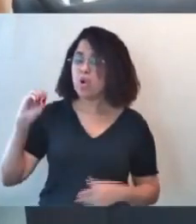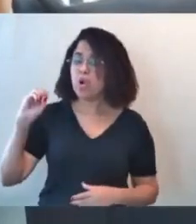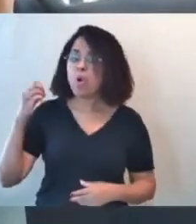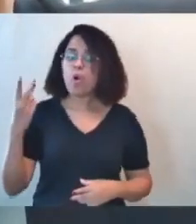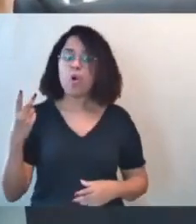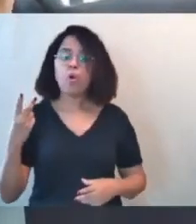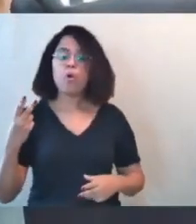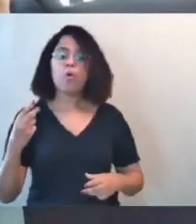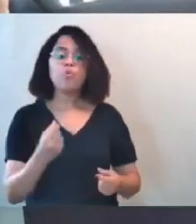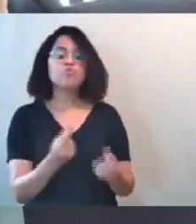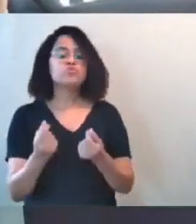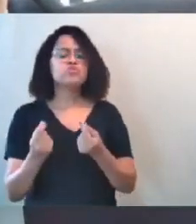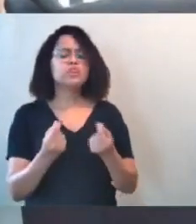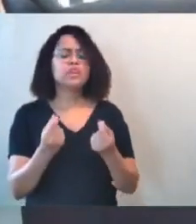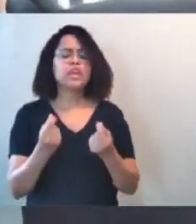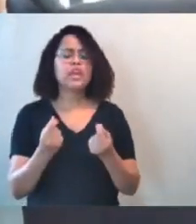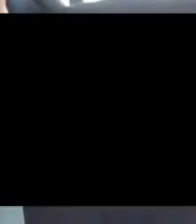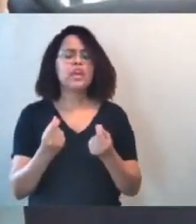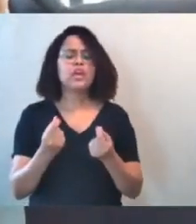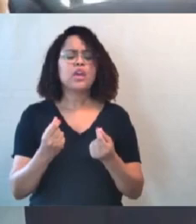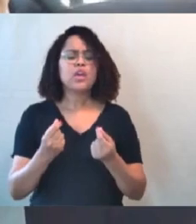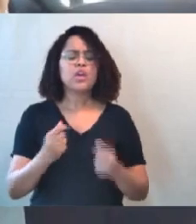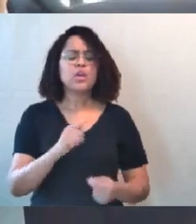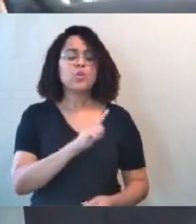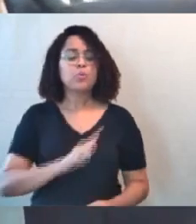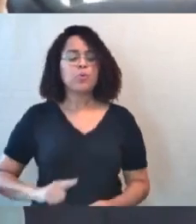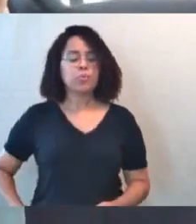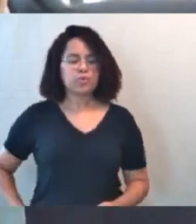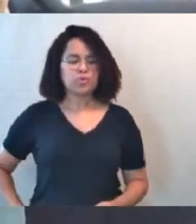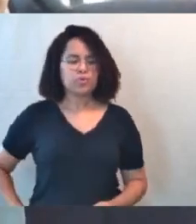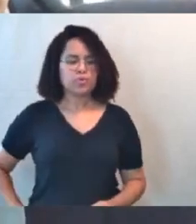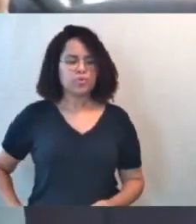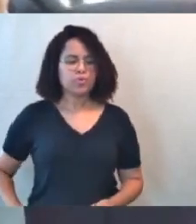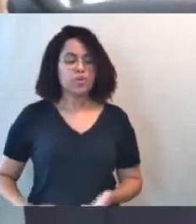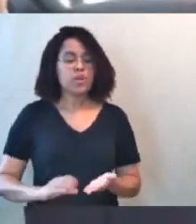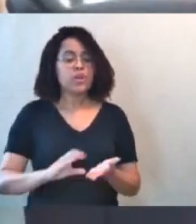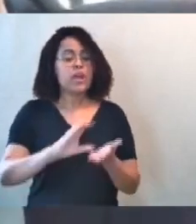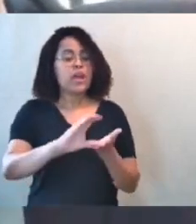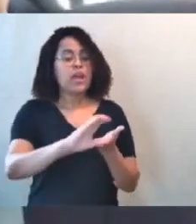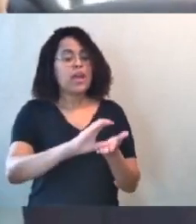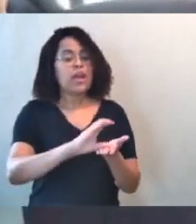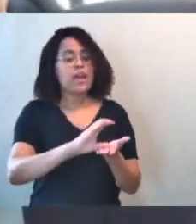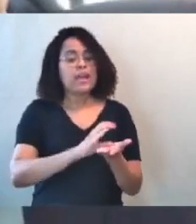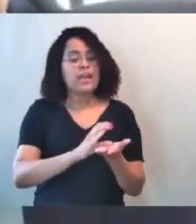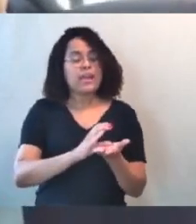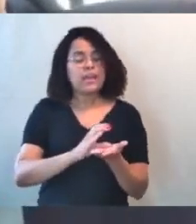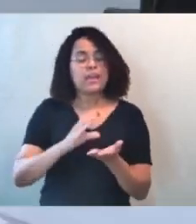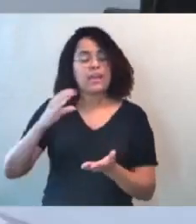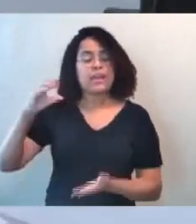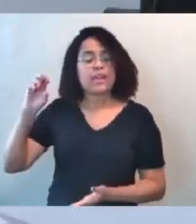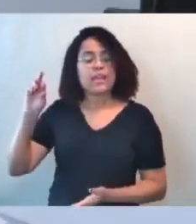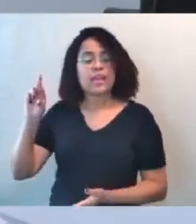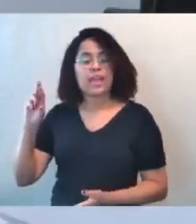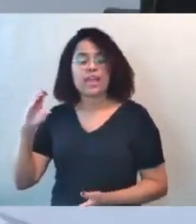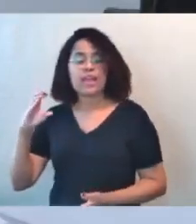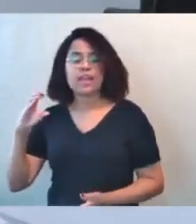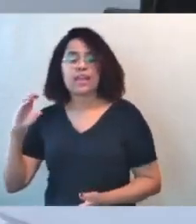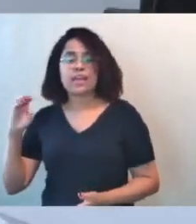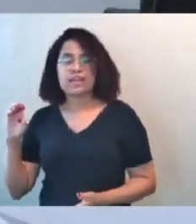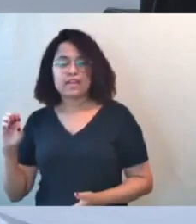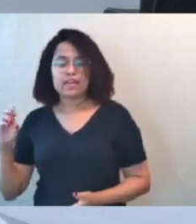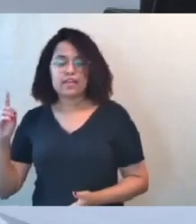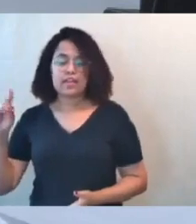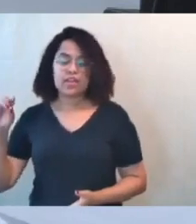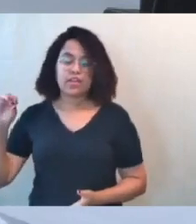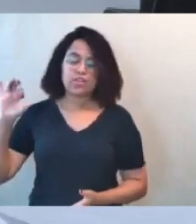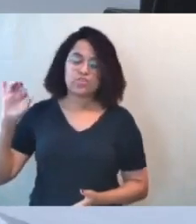Vereadora, é crédito antecipado de viagem adquirido. Esse dinheiro saiu de qual conta? Foi da conta